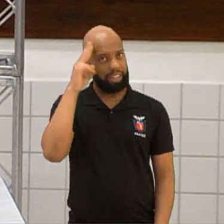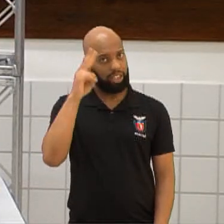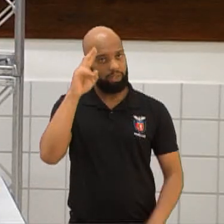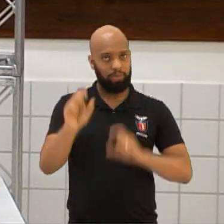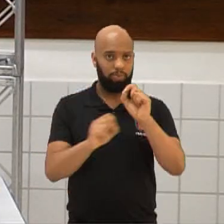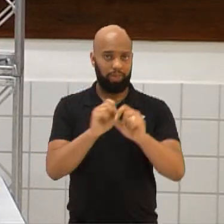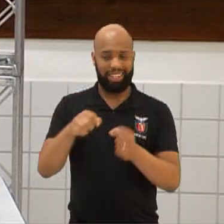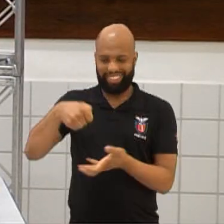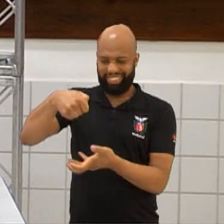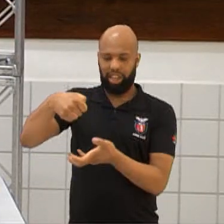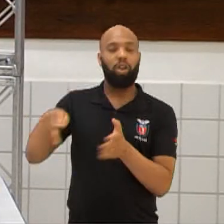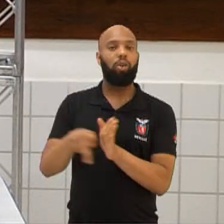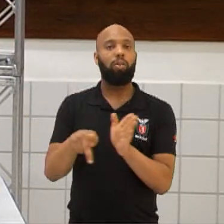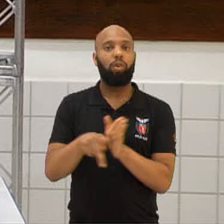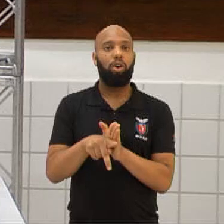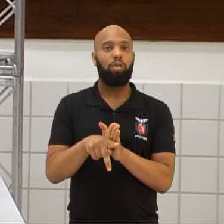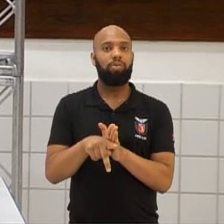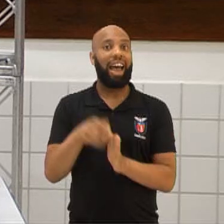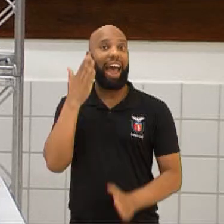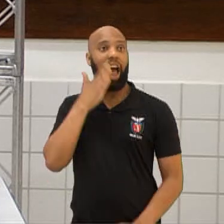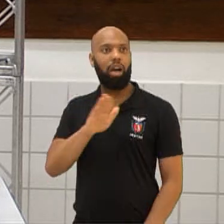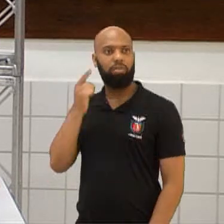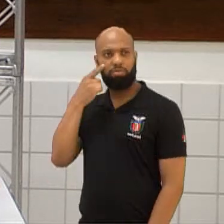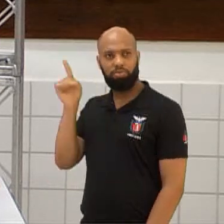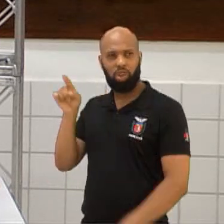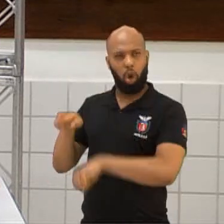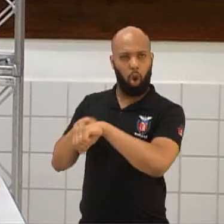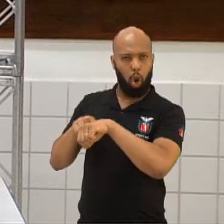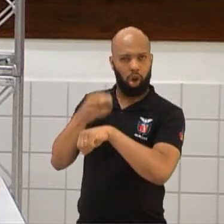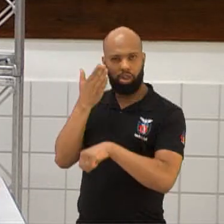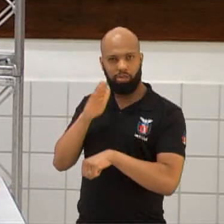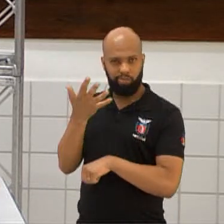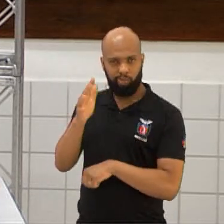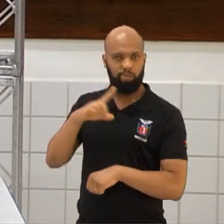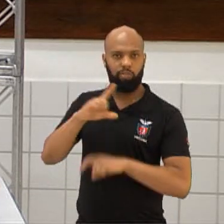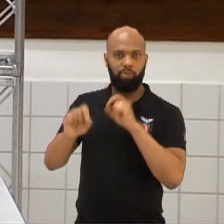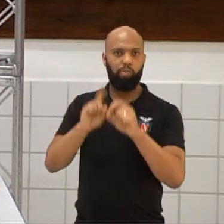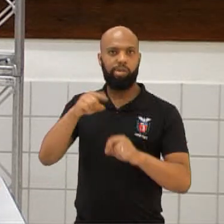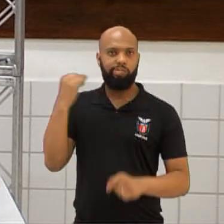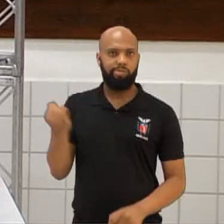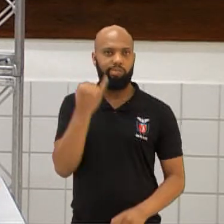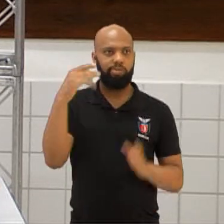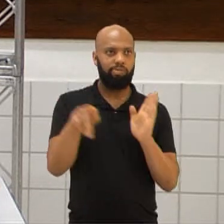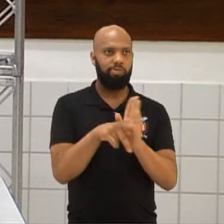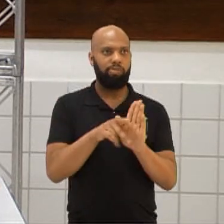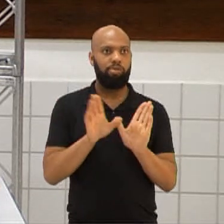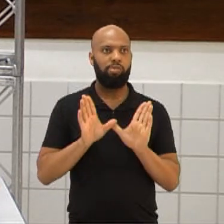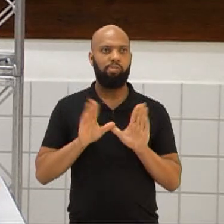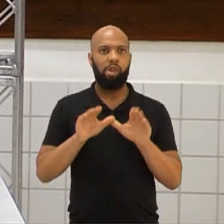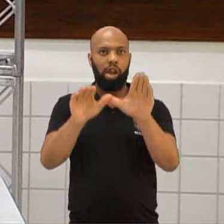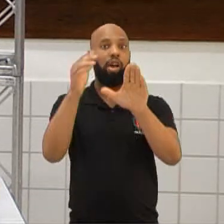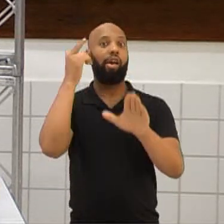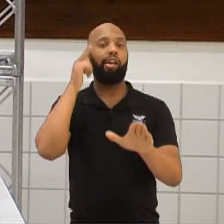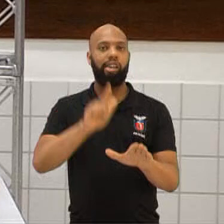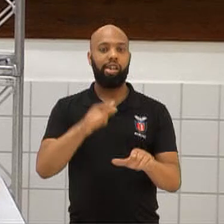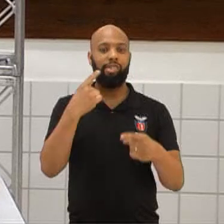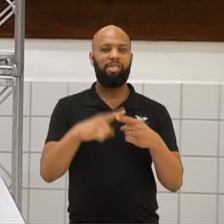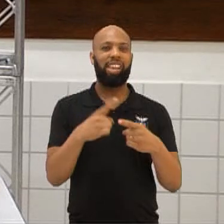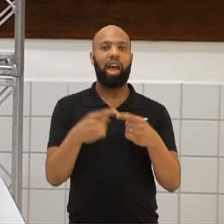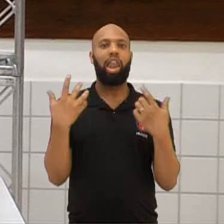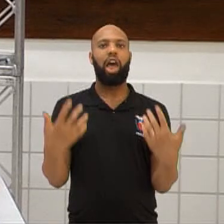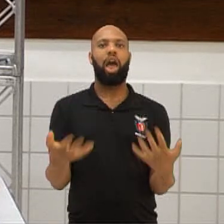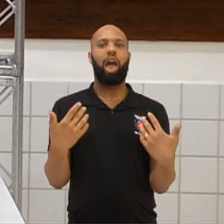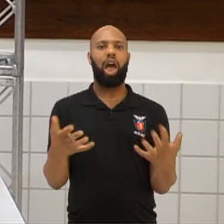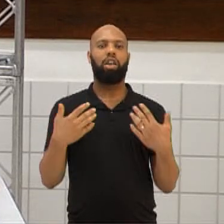discutimos na aula anterior, vai ser relacionada a uma adaptação ao voo, permitindo com que o corpo da ave diminua a densidade